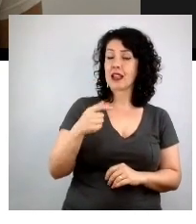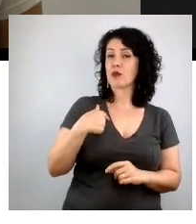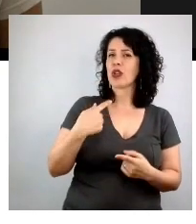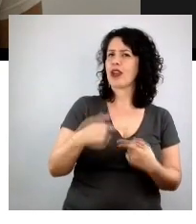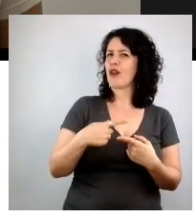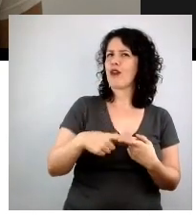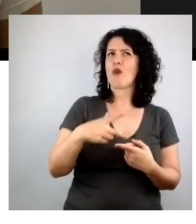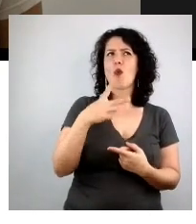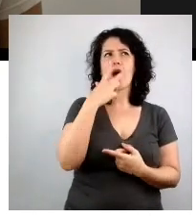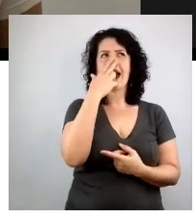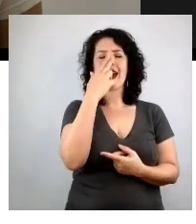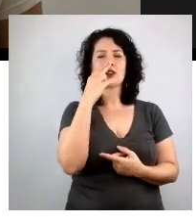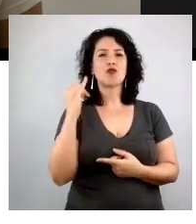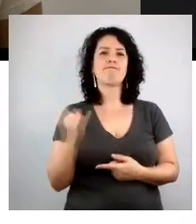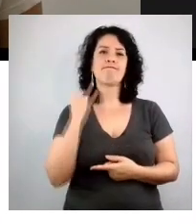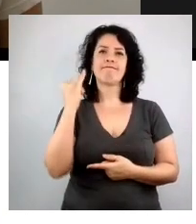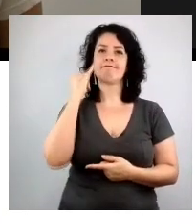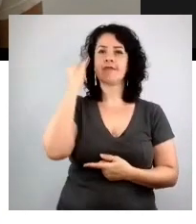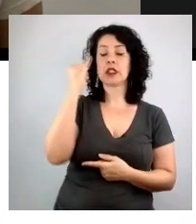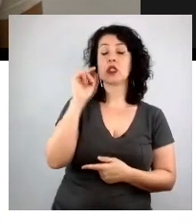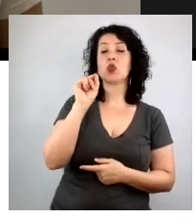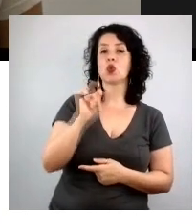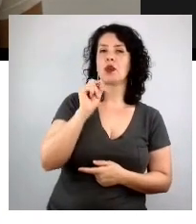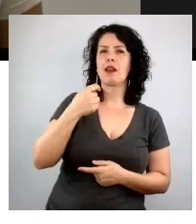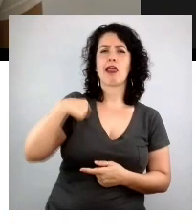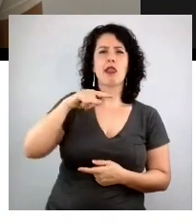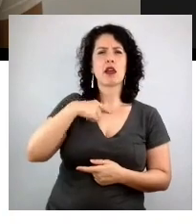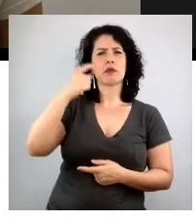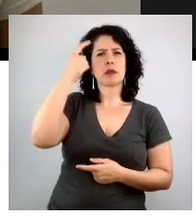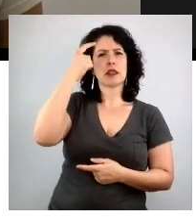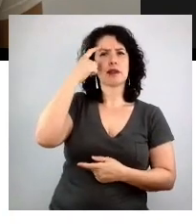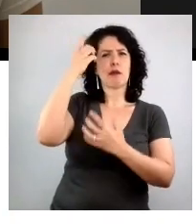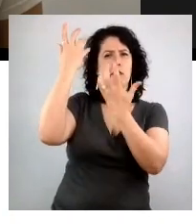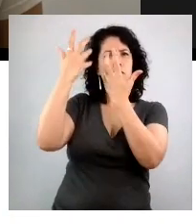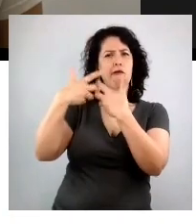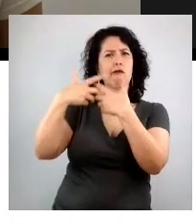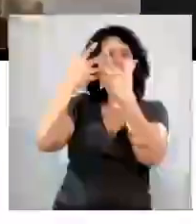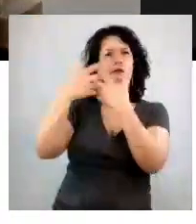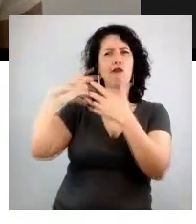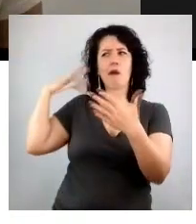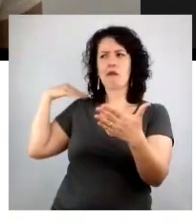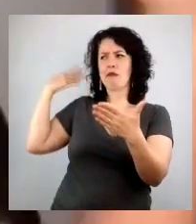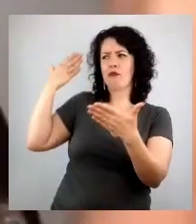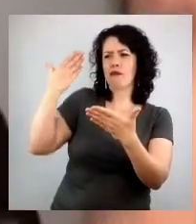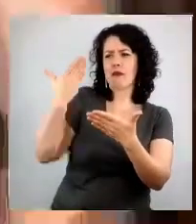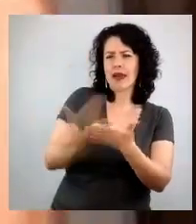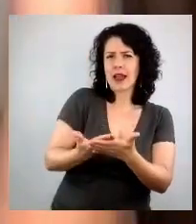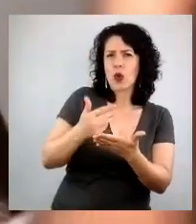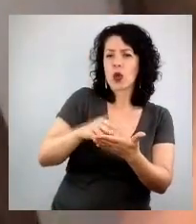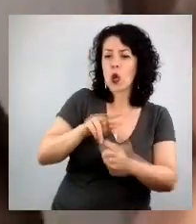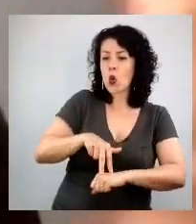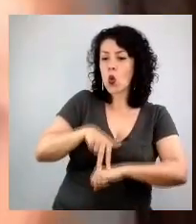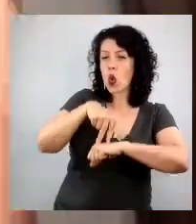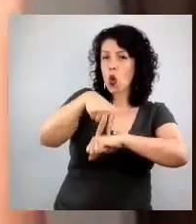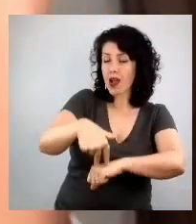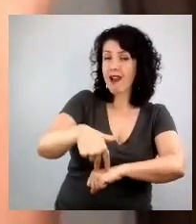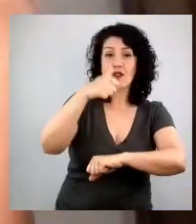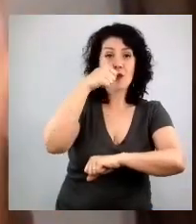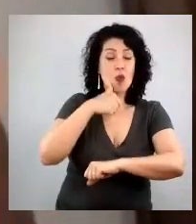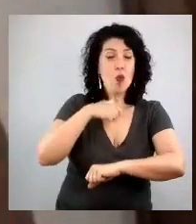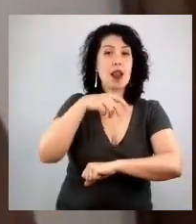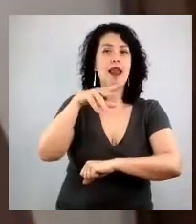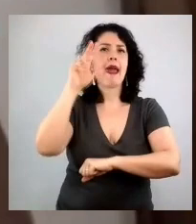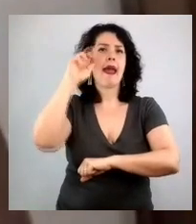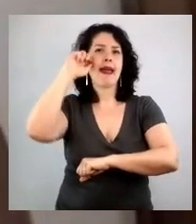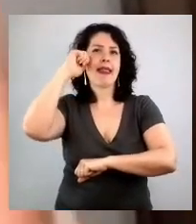pensar na sua própria trajetória, né? E eu falo desse lugar de uma mulher negra, mas ainda de uma mulher negra de muitos acessos, no